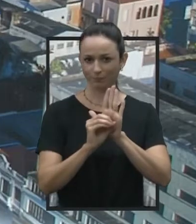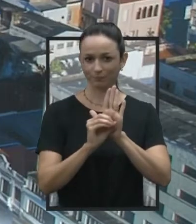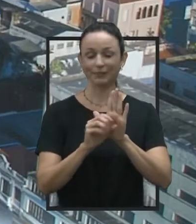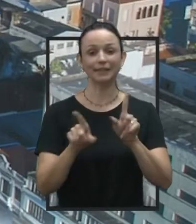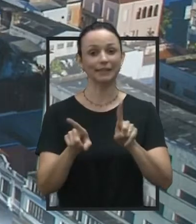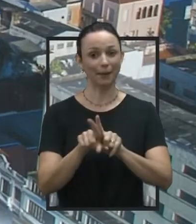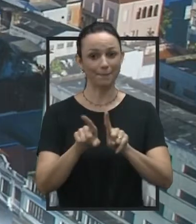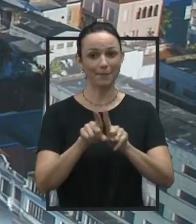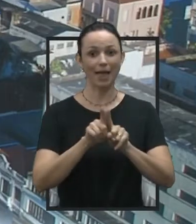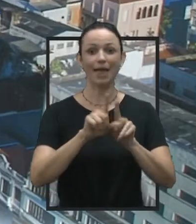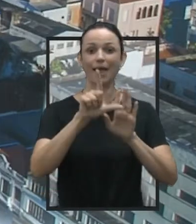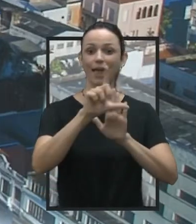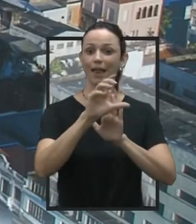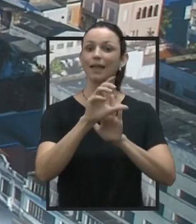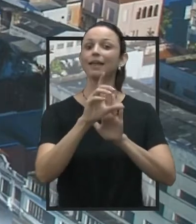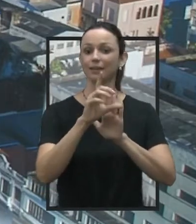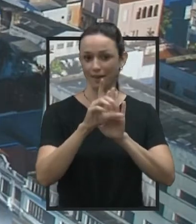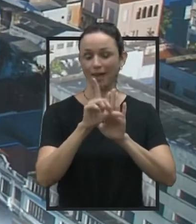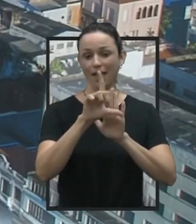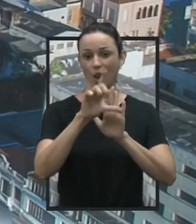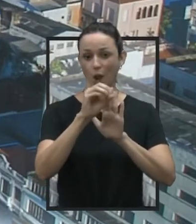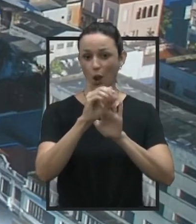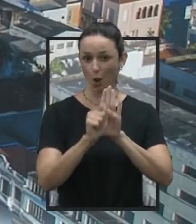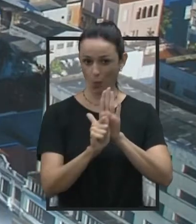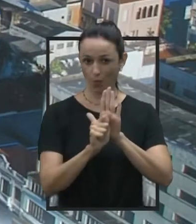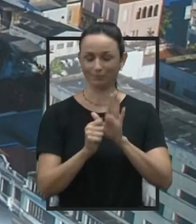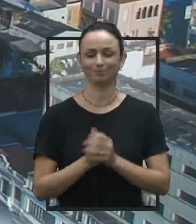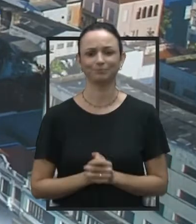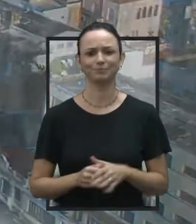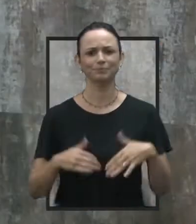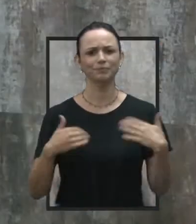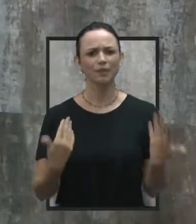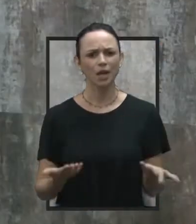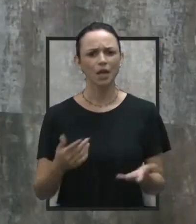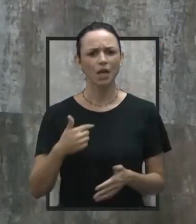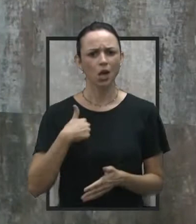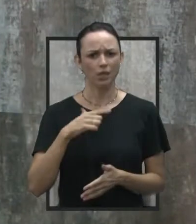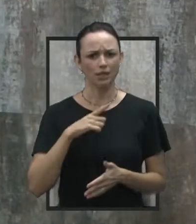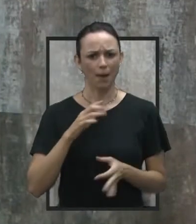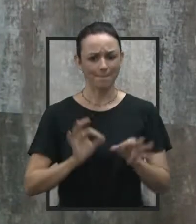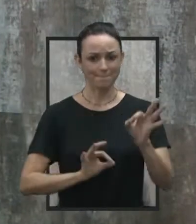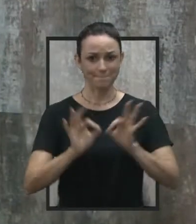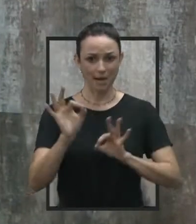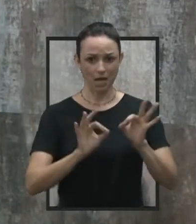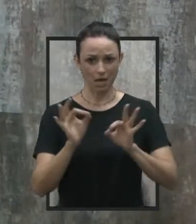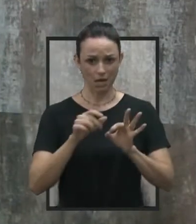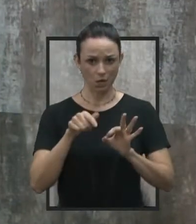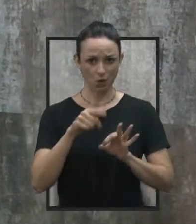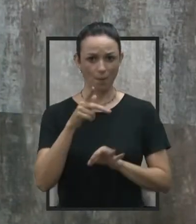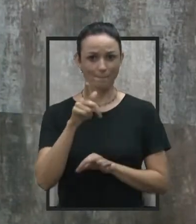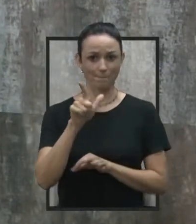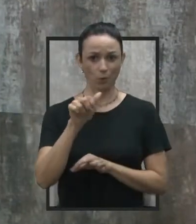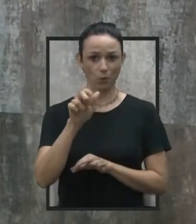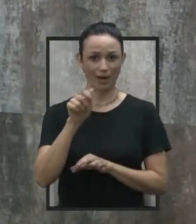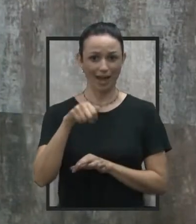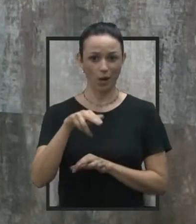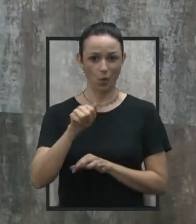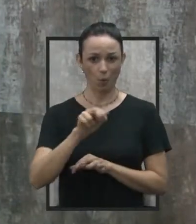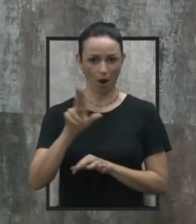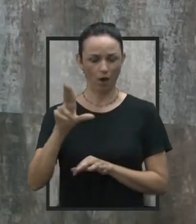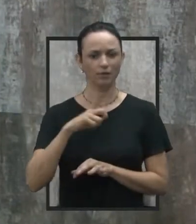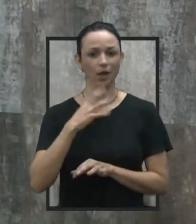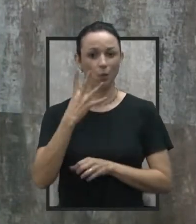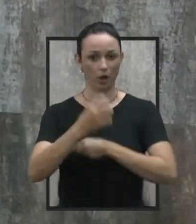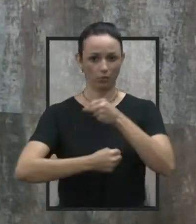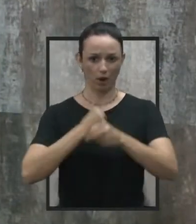a LDO, e pela Lei Orçamentária Anual, a LOA. Quando eu tenho um plano plurianual, eu tenho uma lei que vai valer por